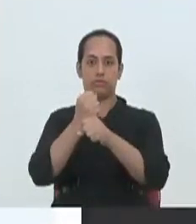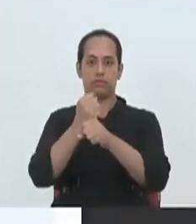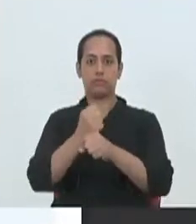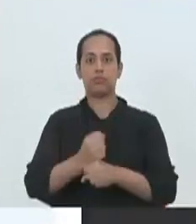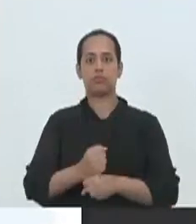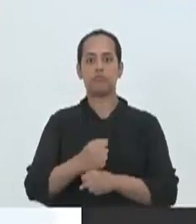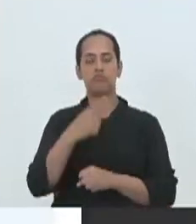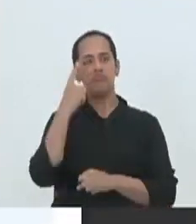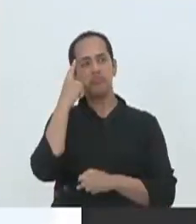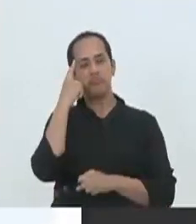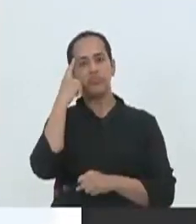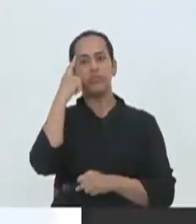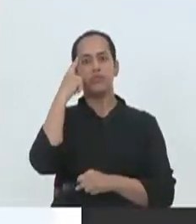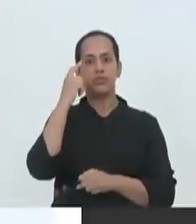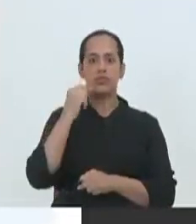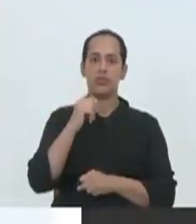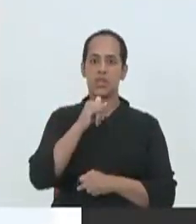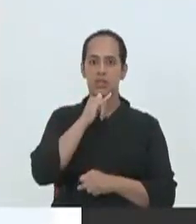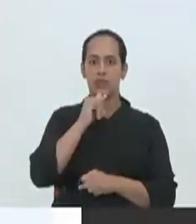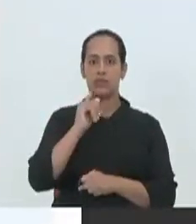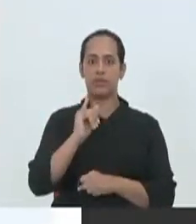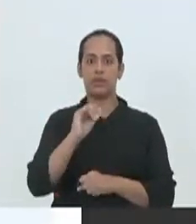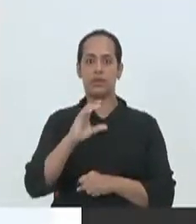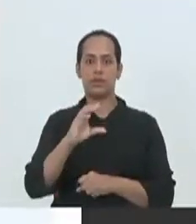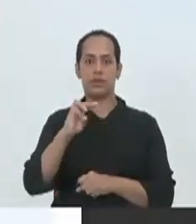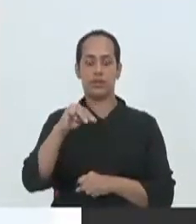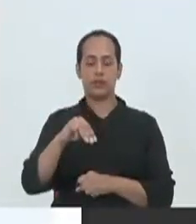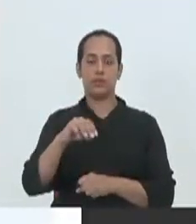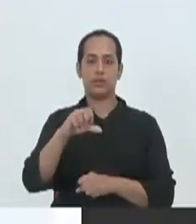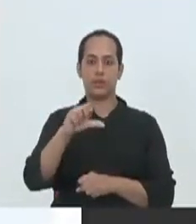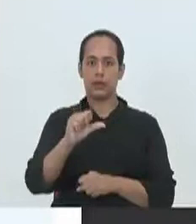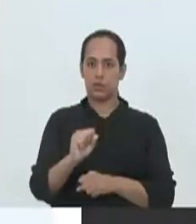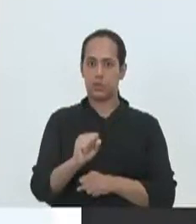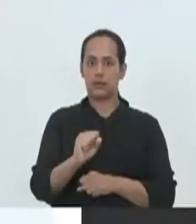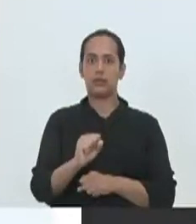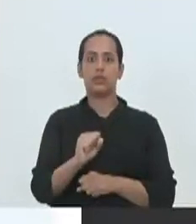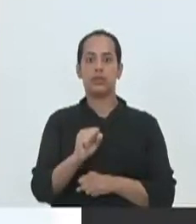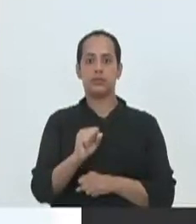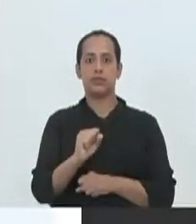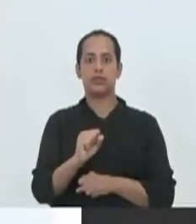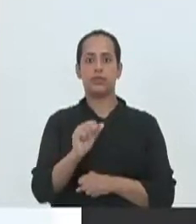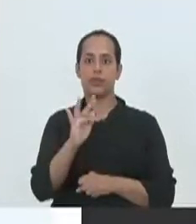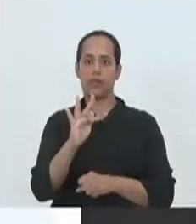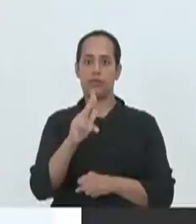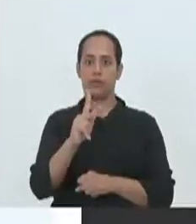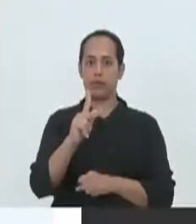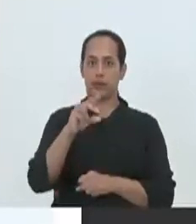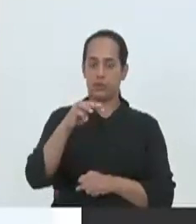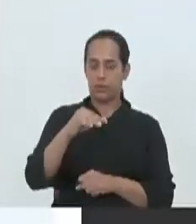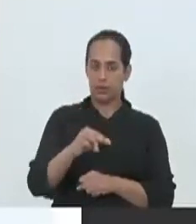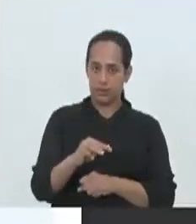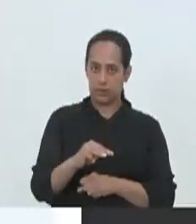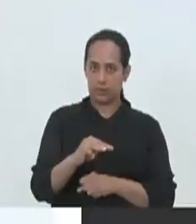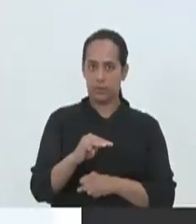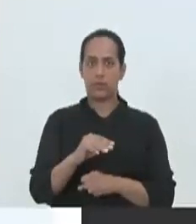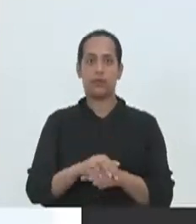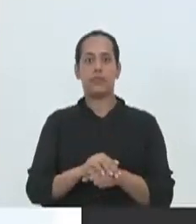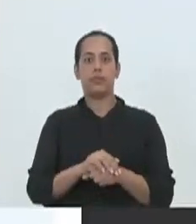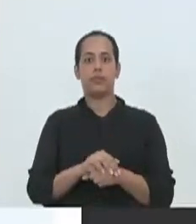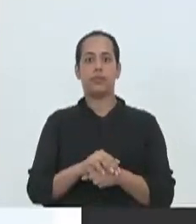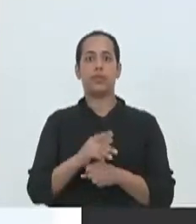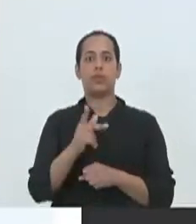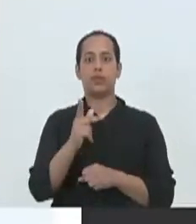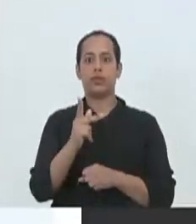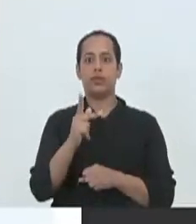exemplo de ICMS IPVA e fpm e os 20% deduzidos paraa formação do fundeb